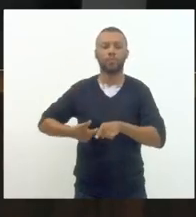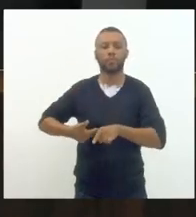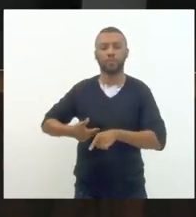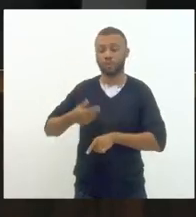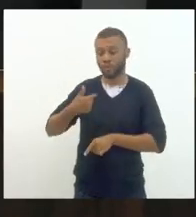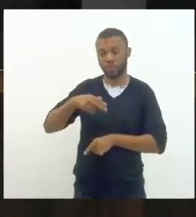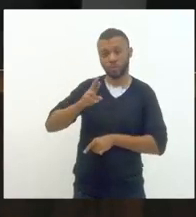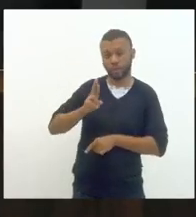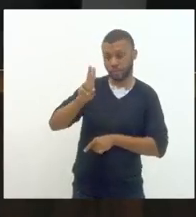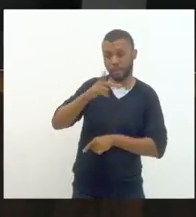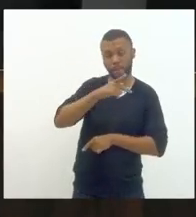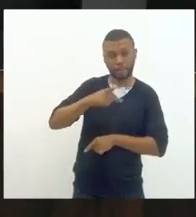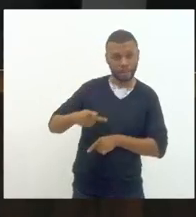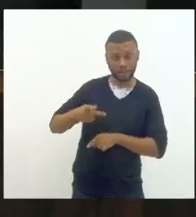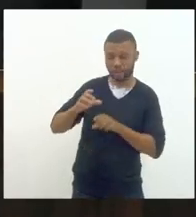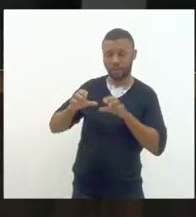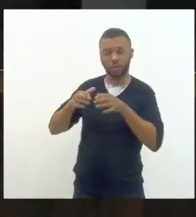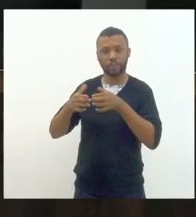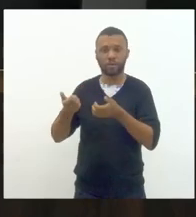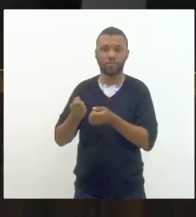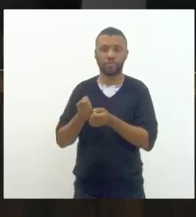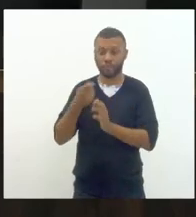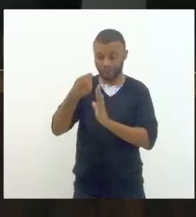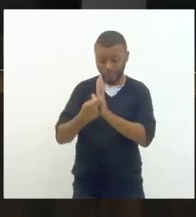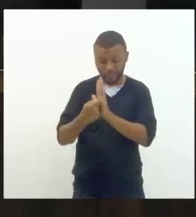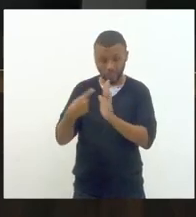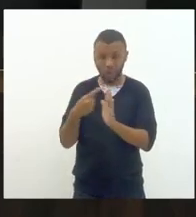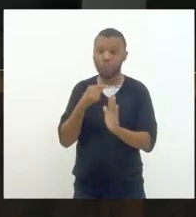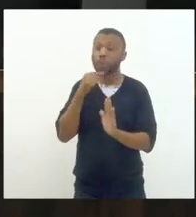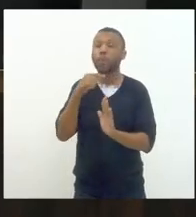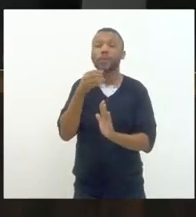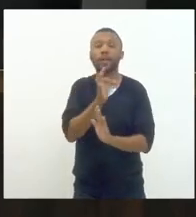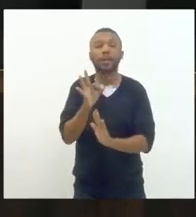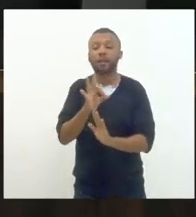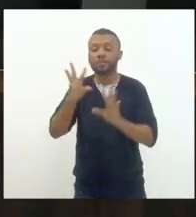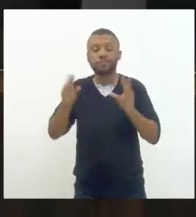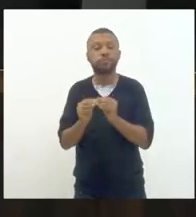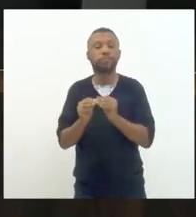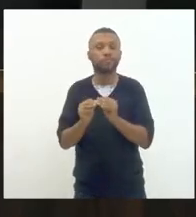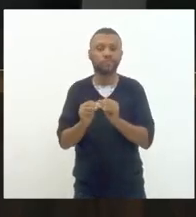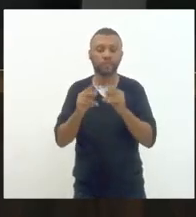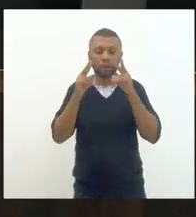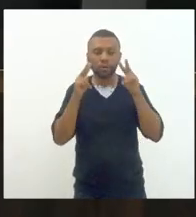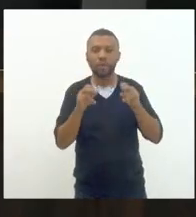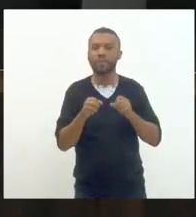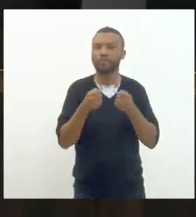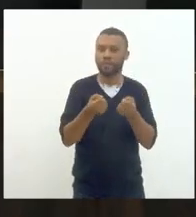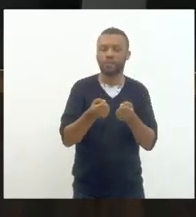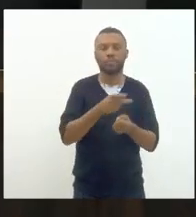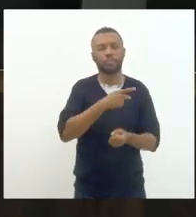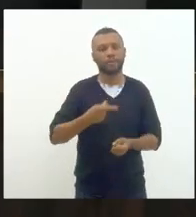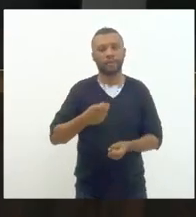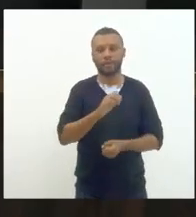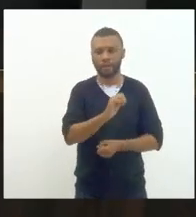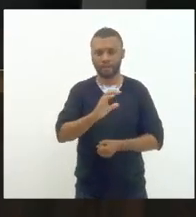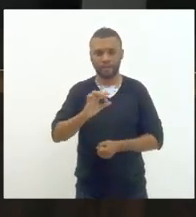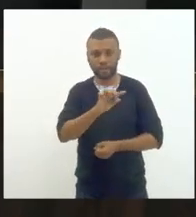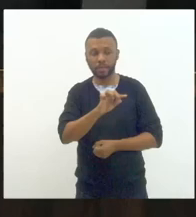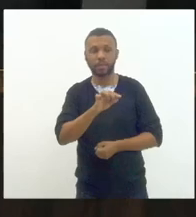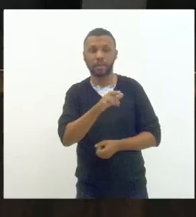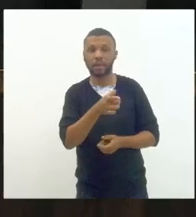presidente, nós não teríamos chegado ao texto. E reconhecer aqui o esforço do presidente André Siciliano,